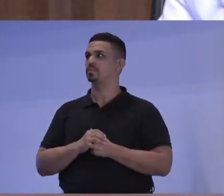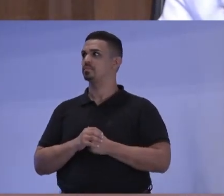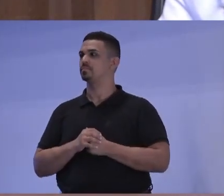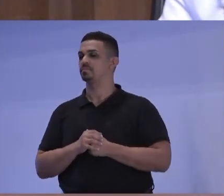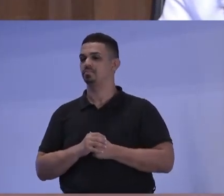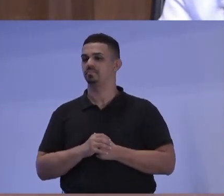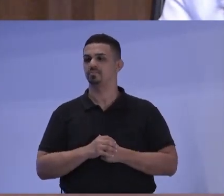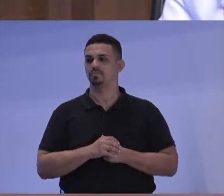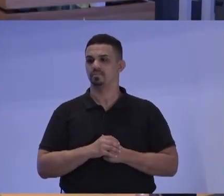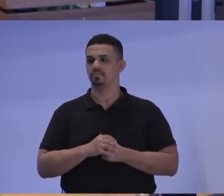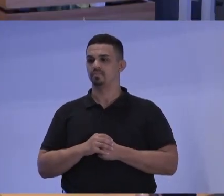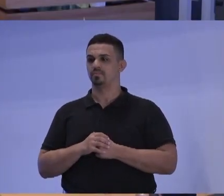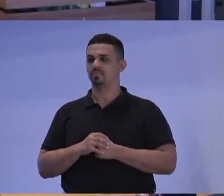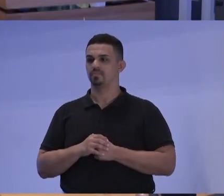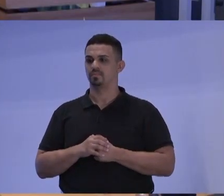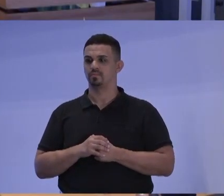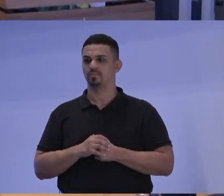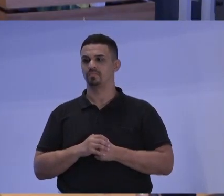Pronto.